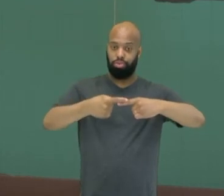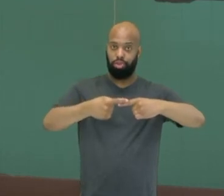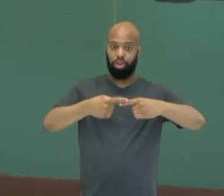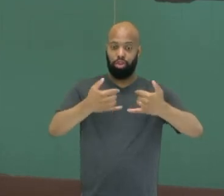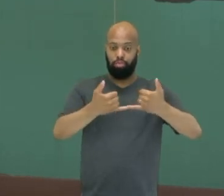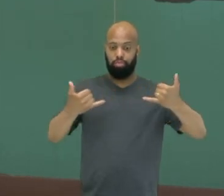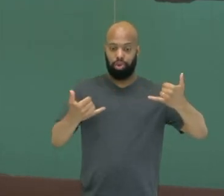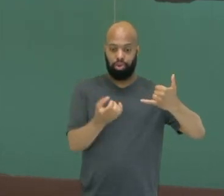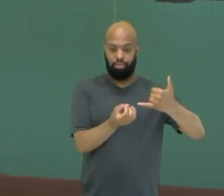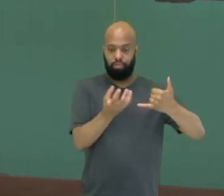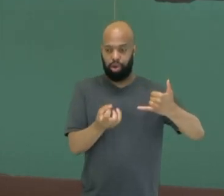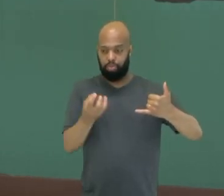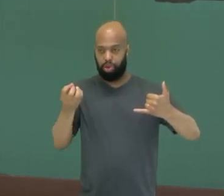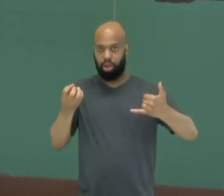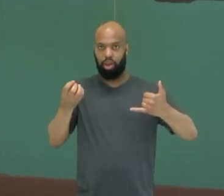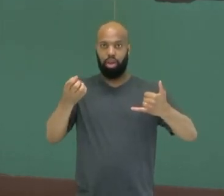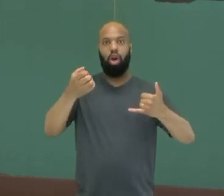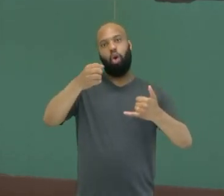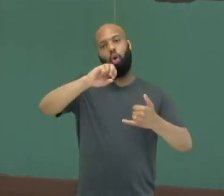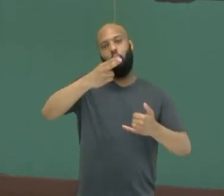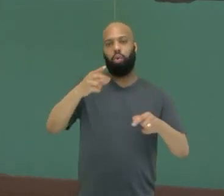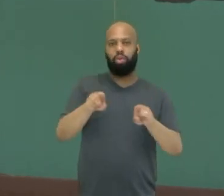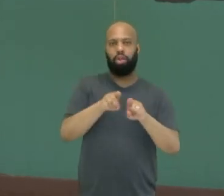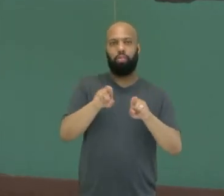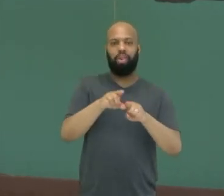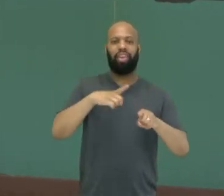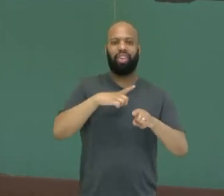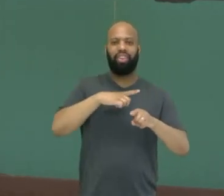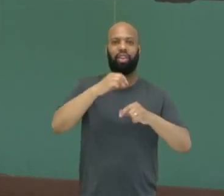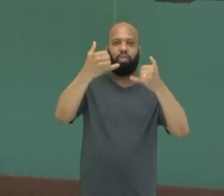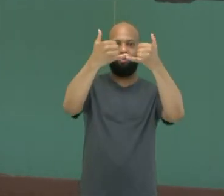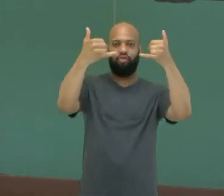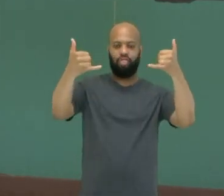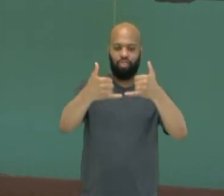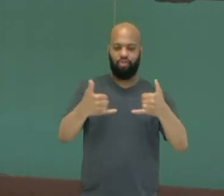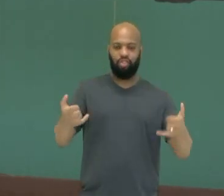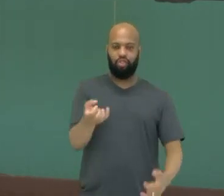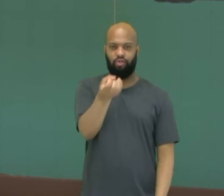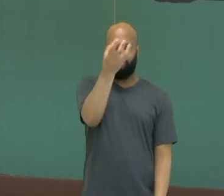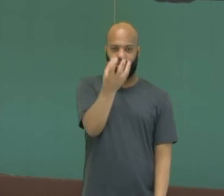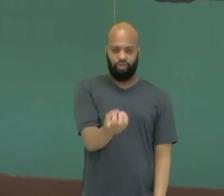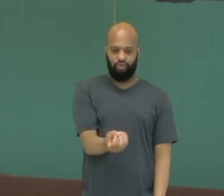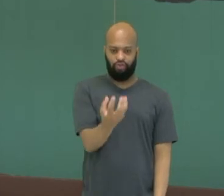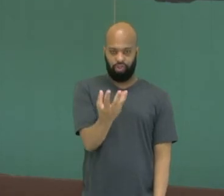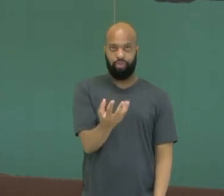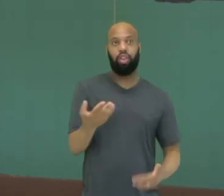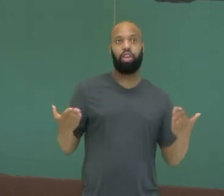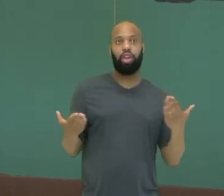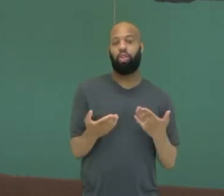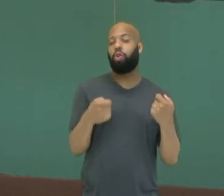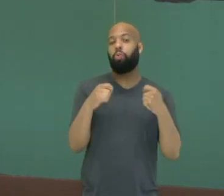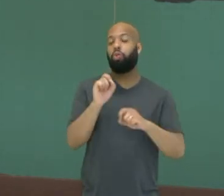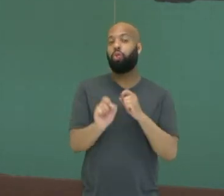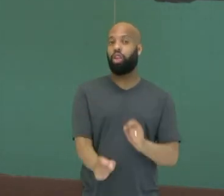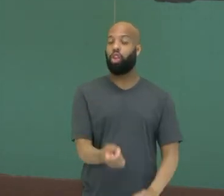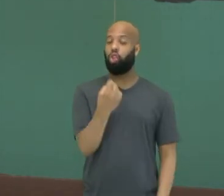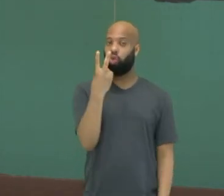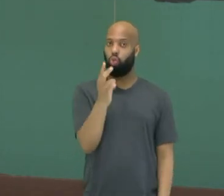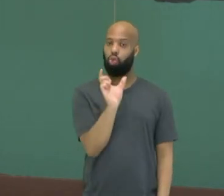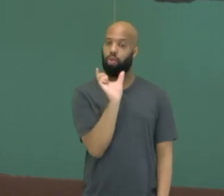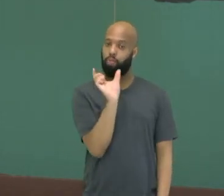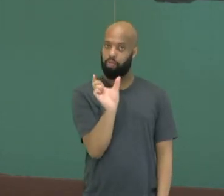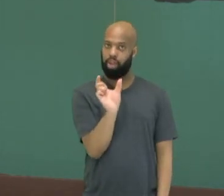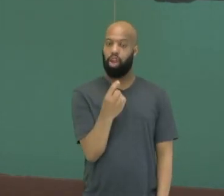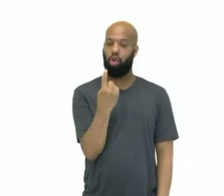ou paralelo na construção de um circuito elétrico. Para isso nós vamos precisar de duas pilhas de